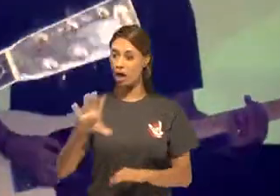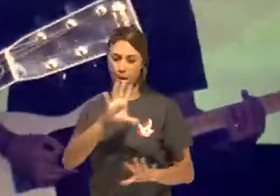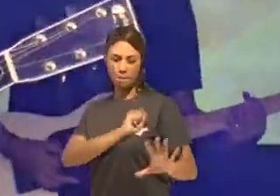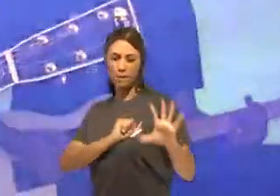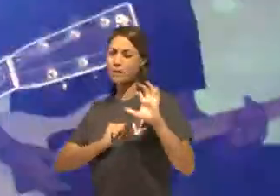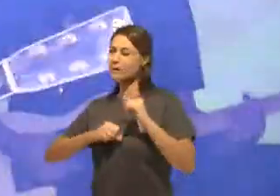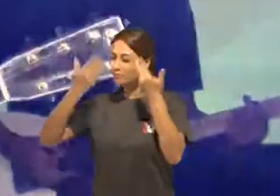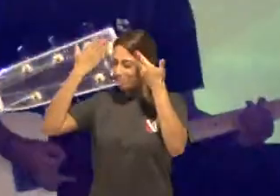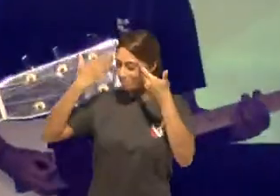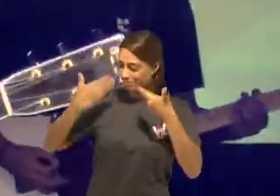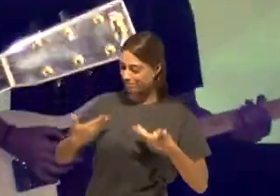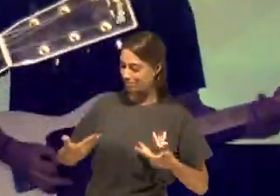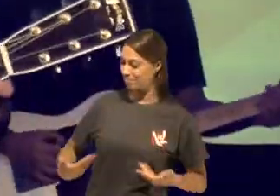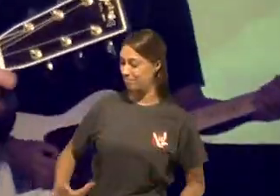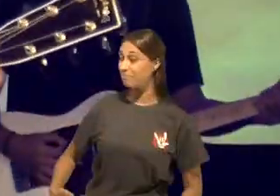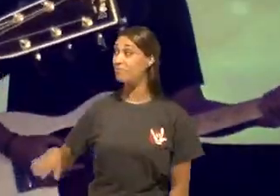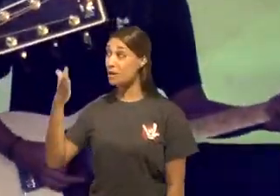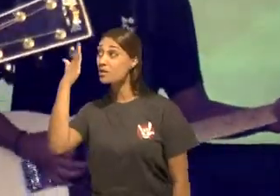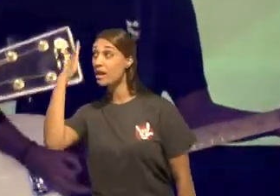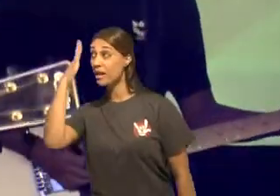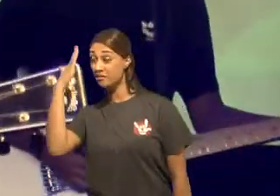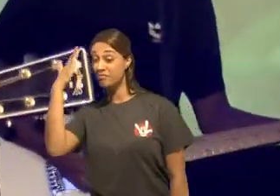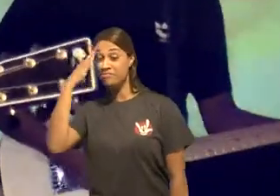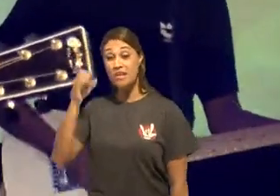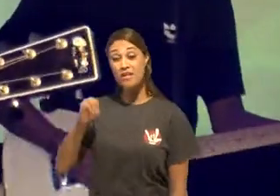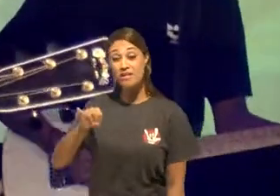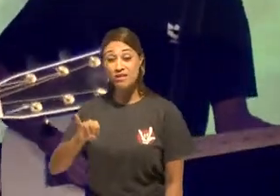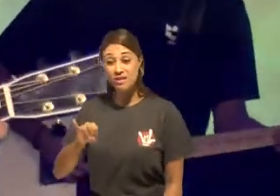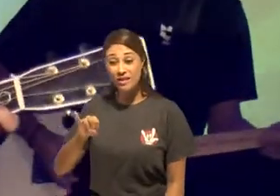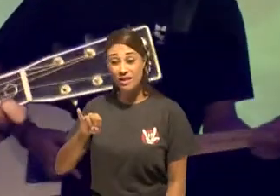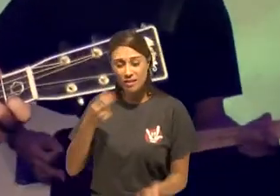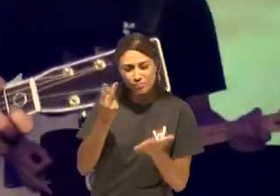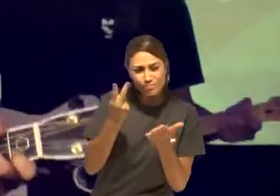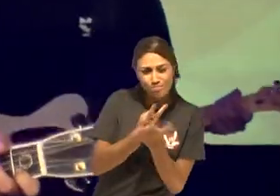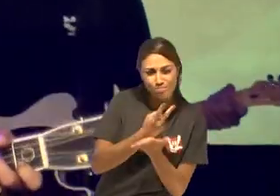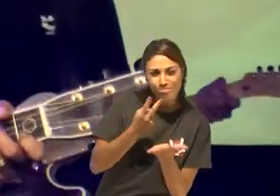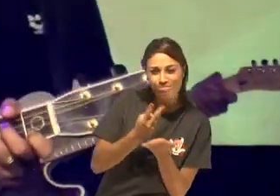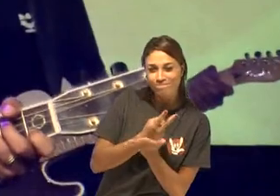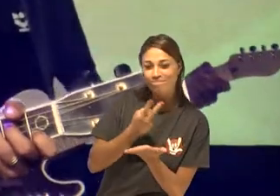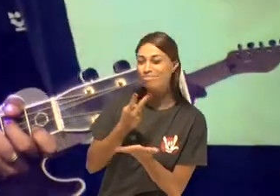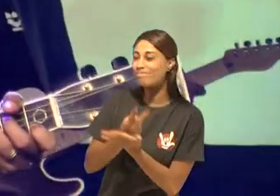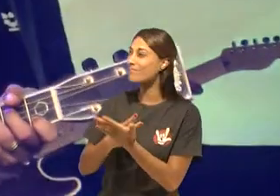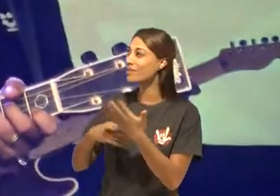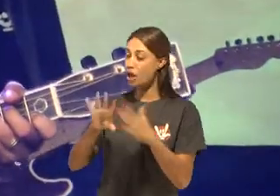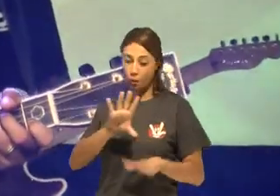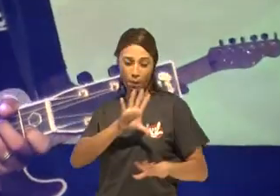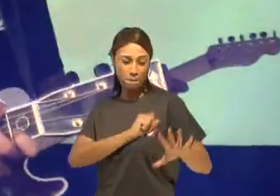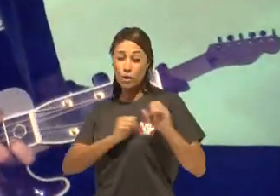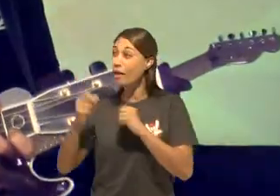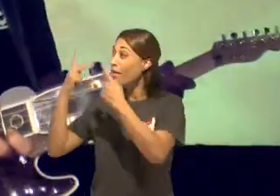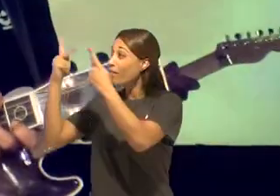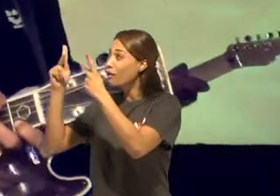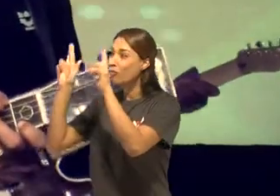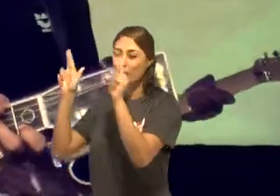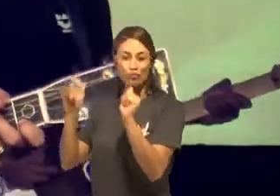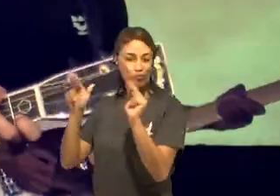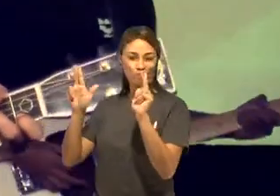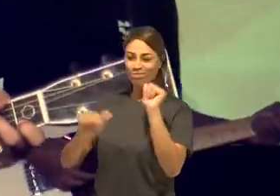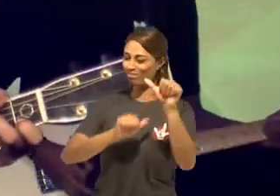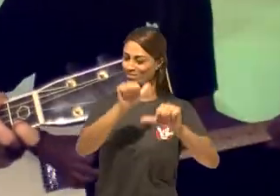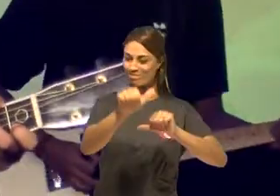me completará. Sei, se eu falhar, teu amor